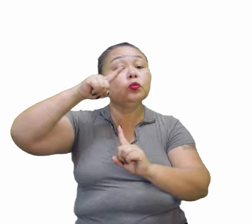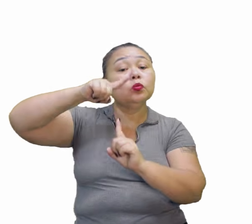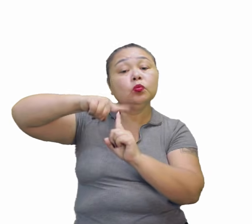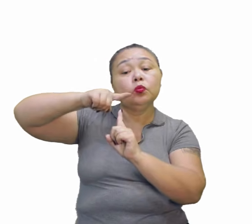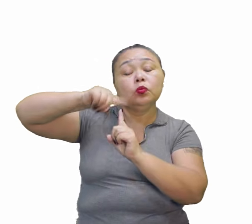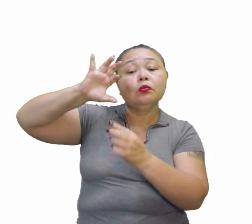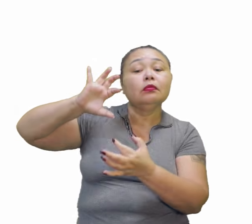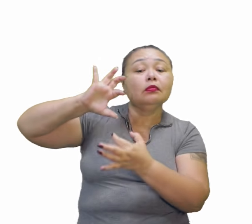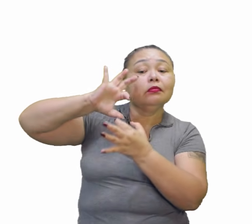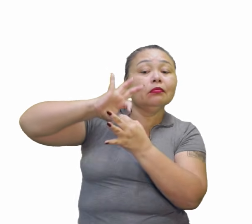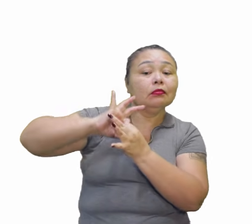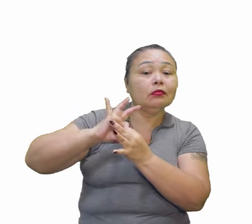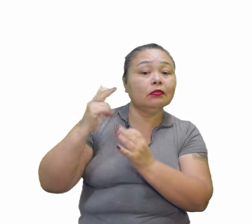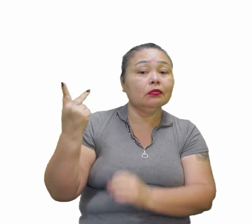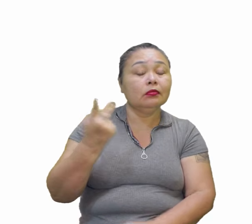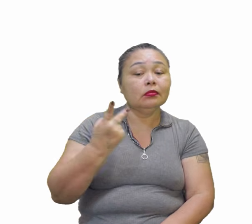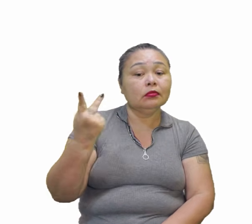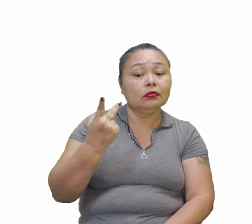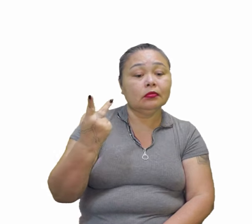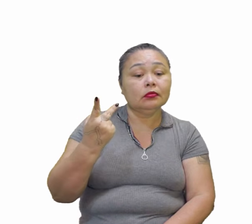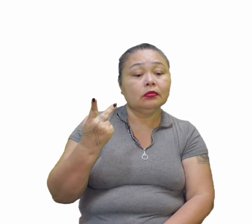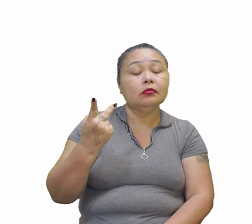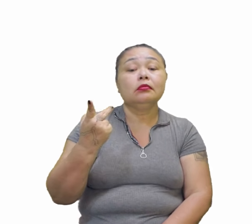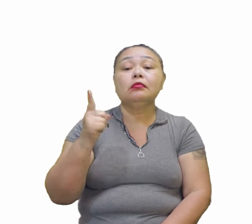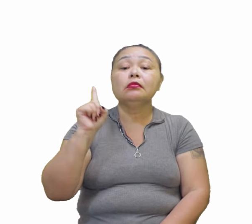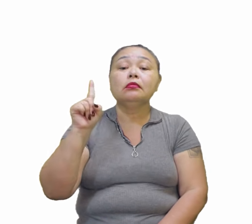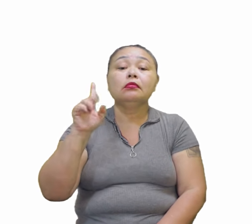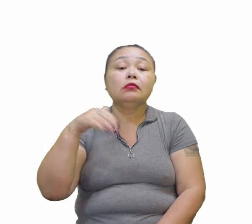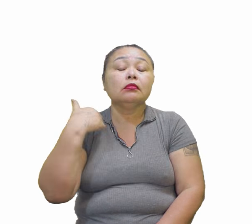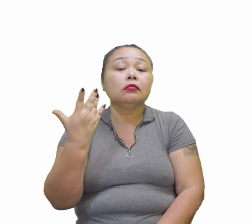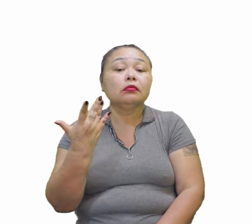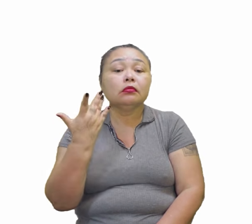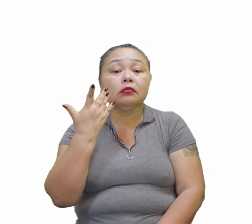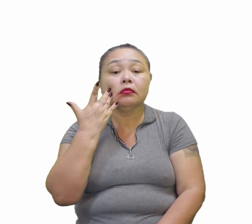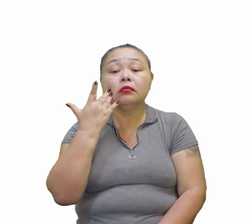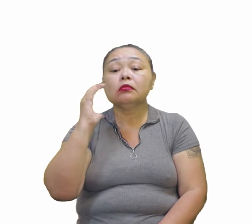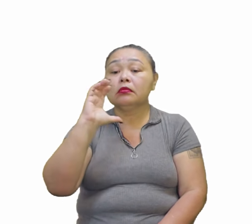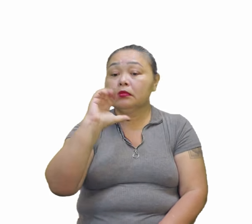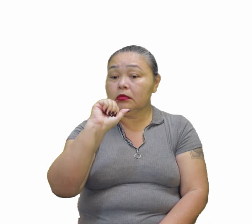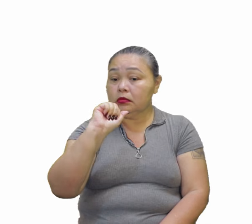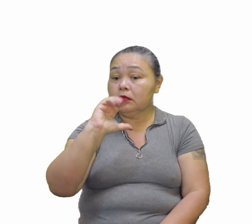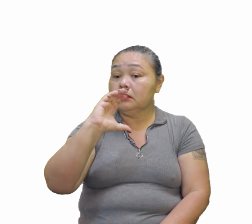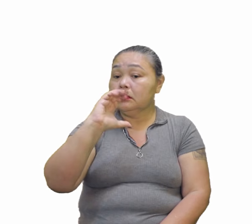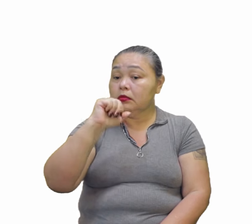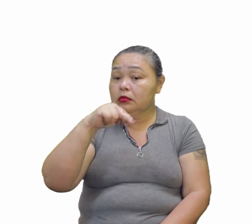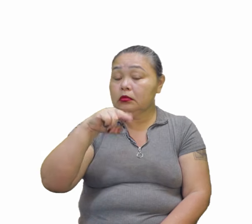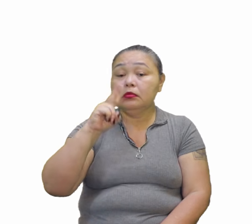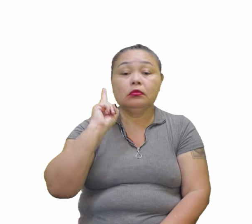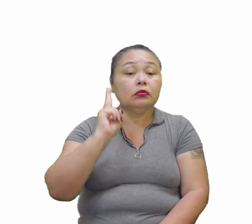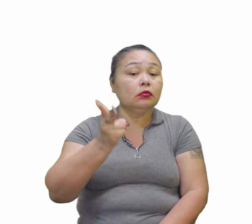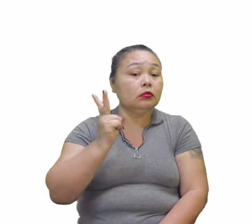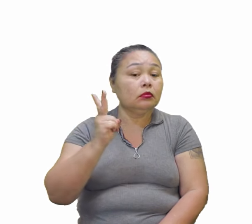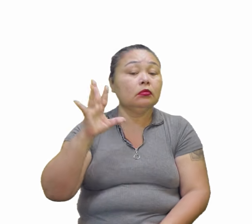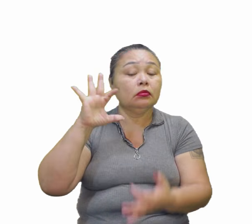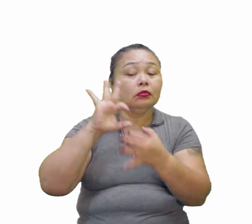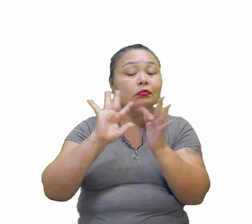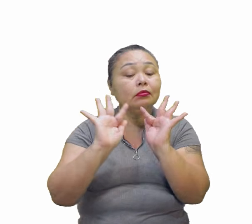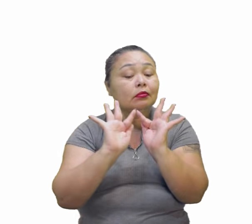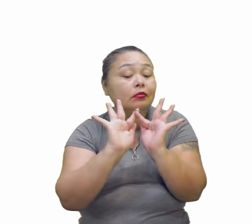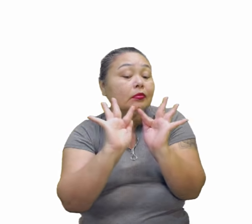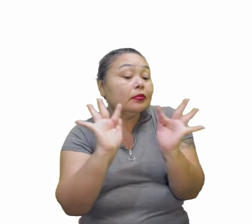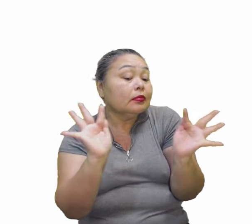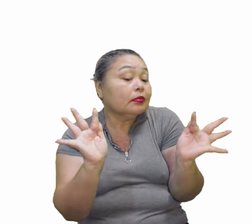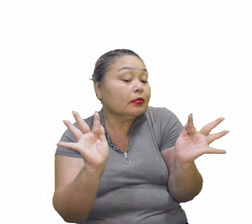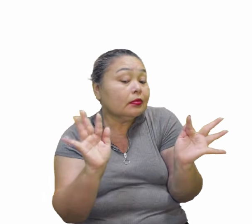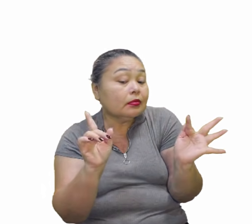de ligação que existe entre esses átomos. Para os alcanos, a ligação sempre vai ser do